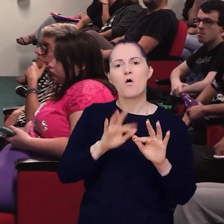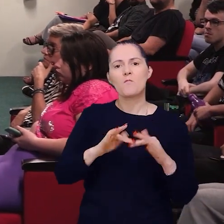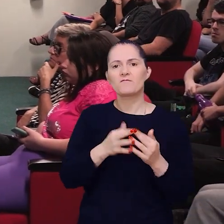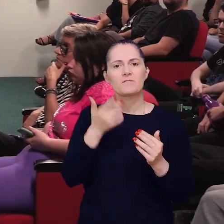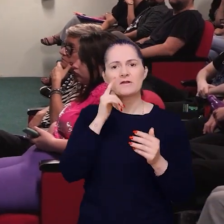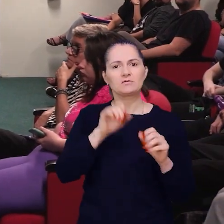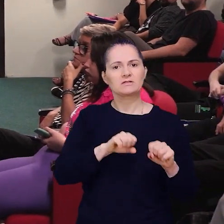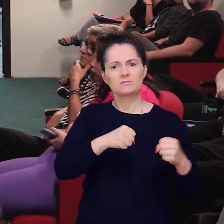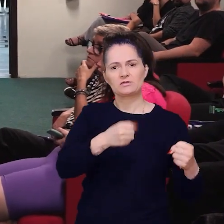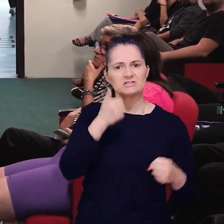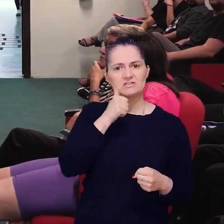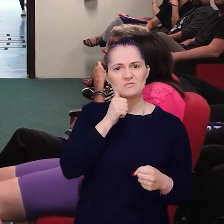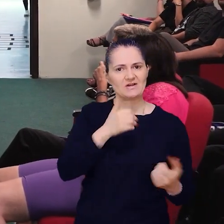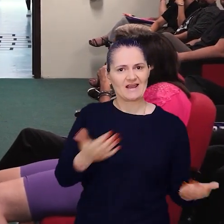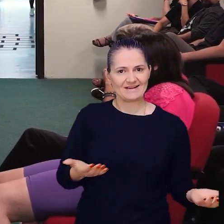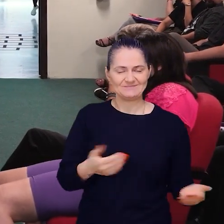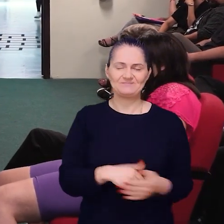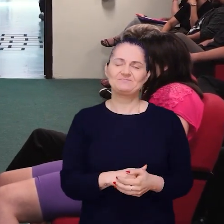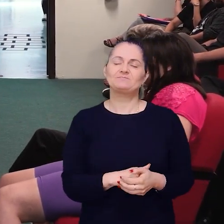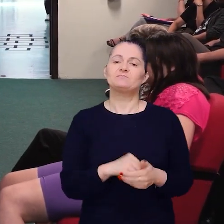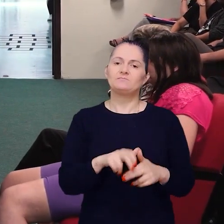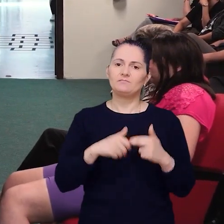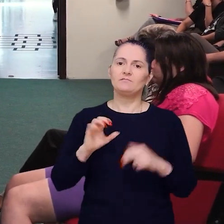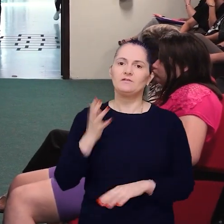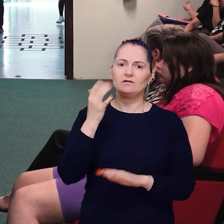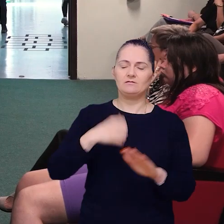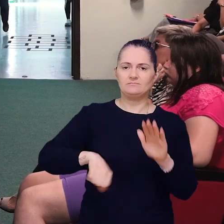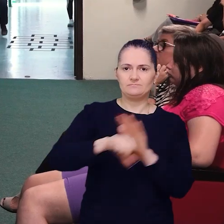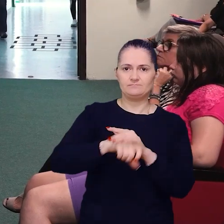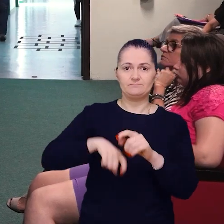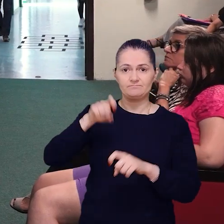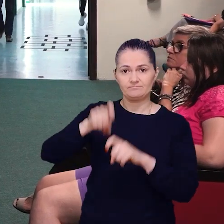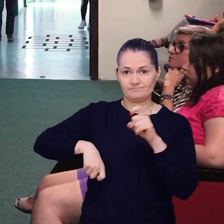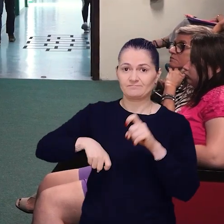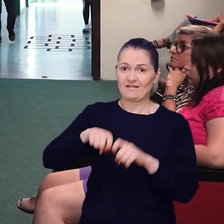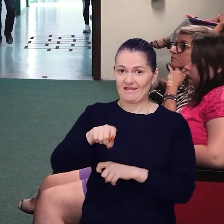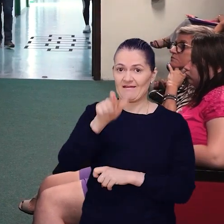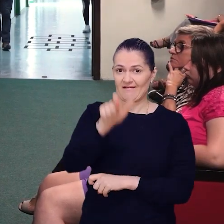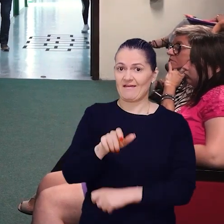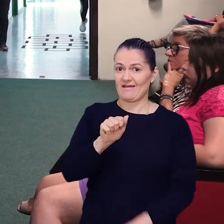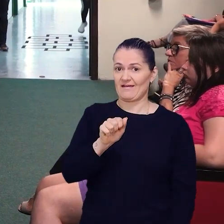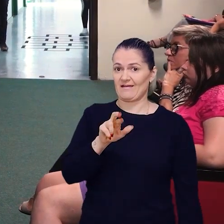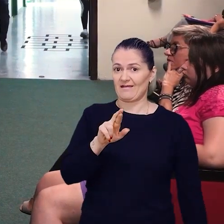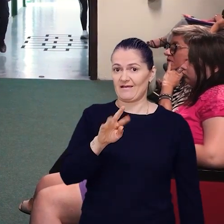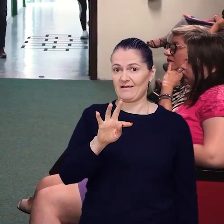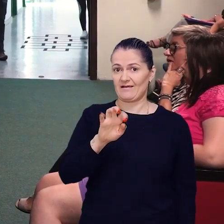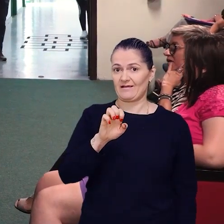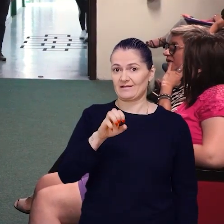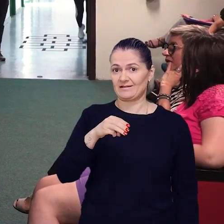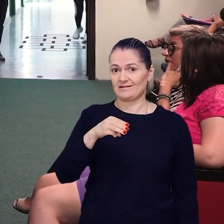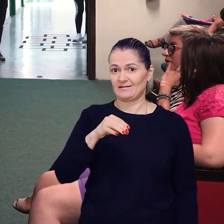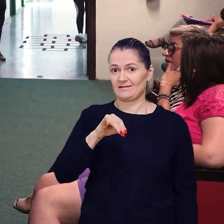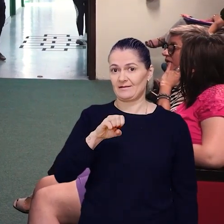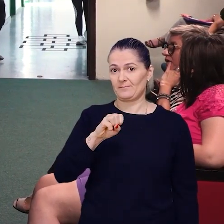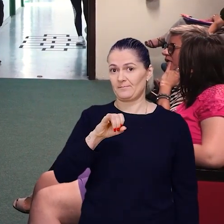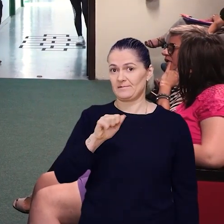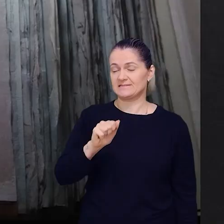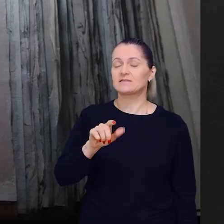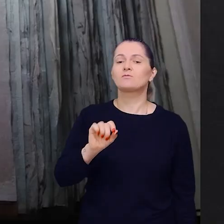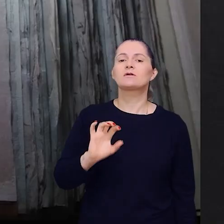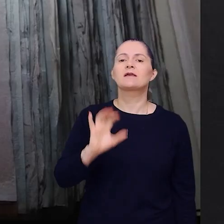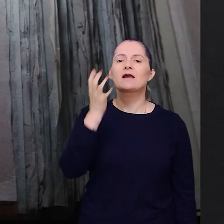proteger essa mulher. Então, aconteceu um crime de estupro contra Artemísia. O que era o mais comum na